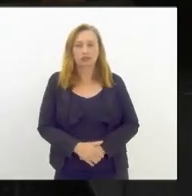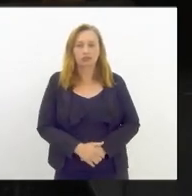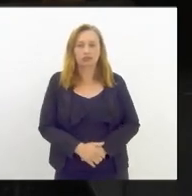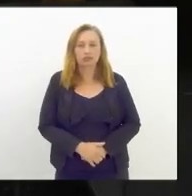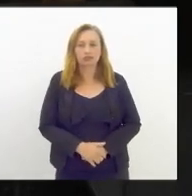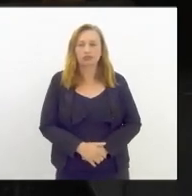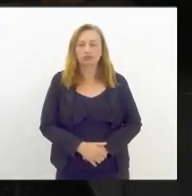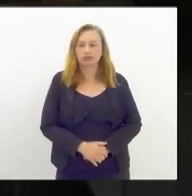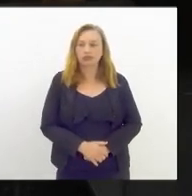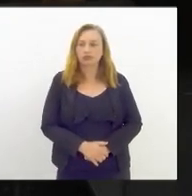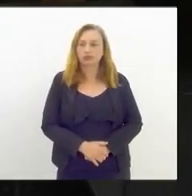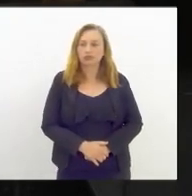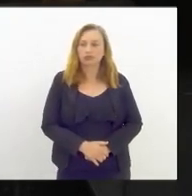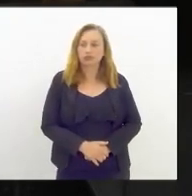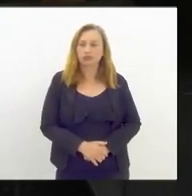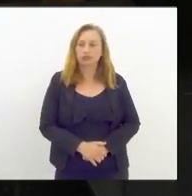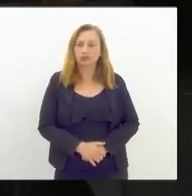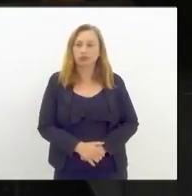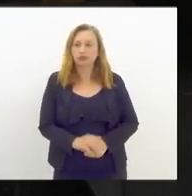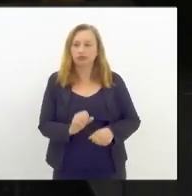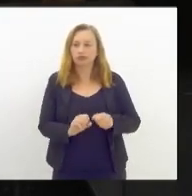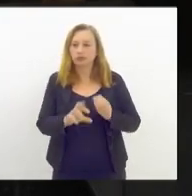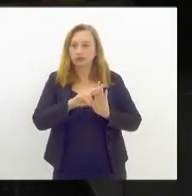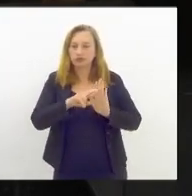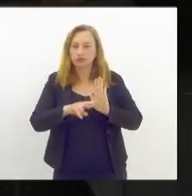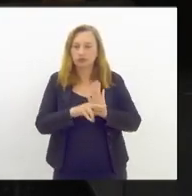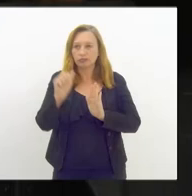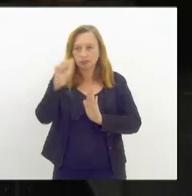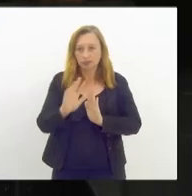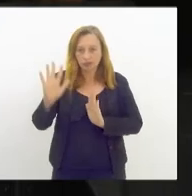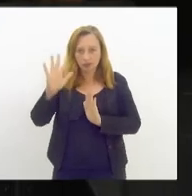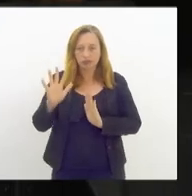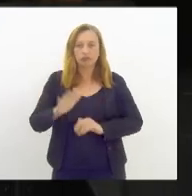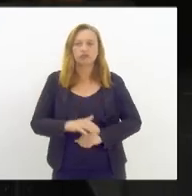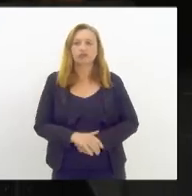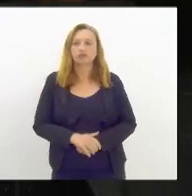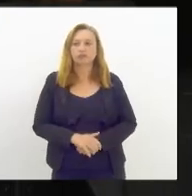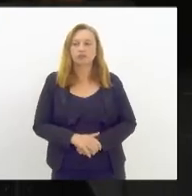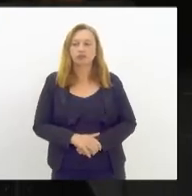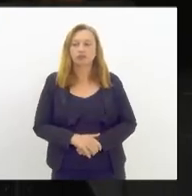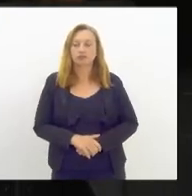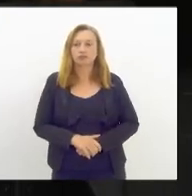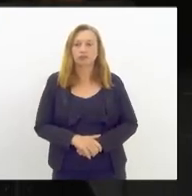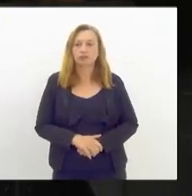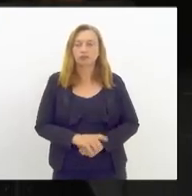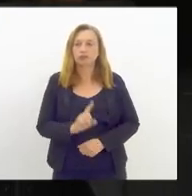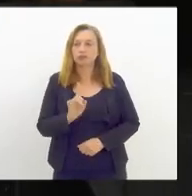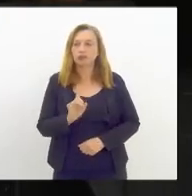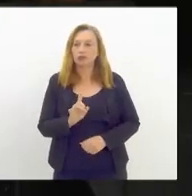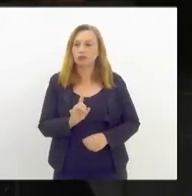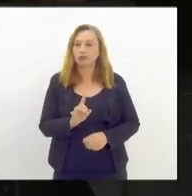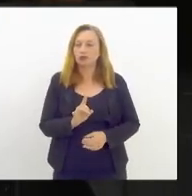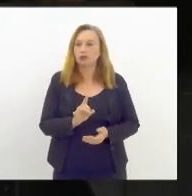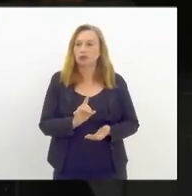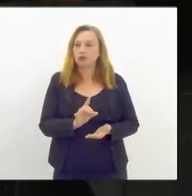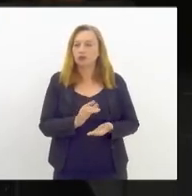é executada como Regra geral no destino e não na origem consoante